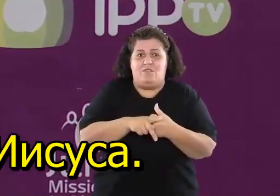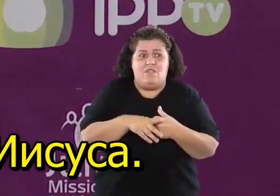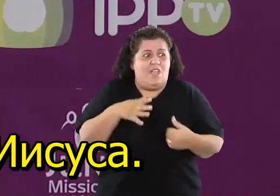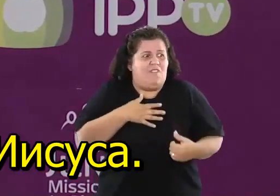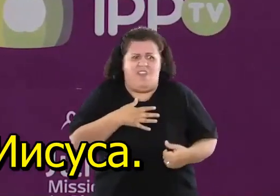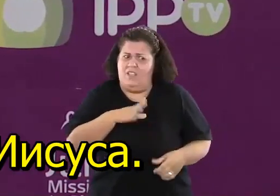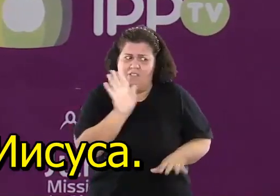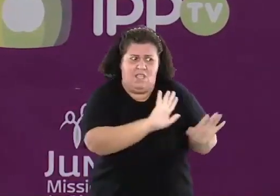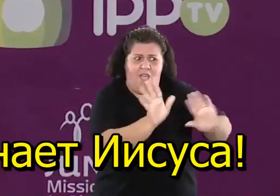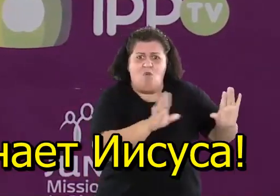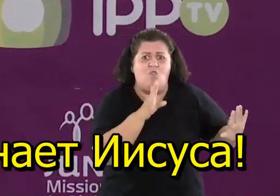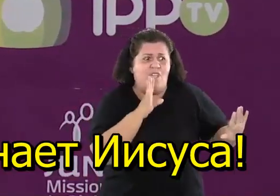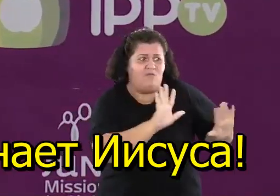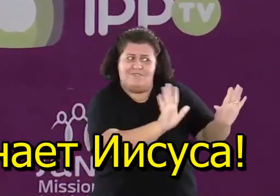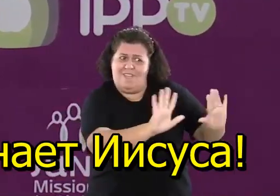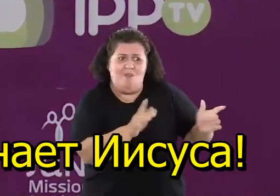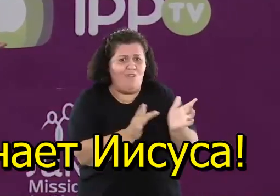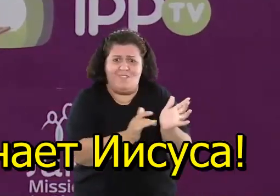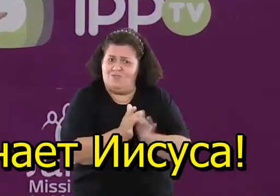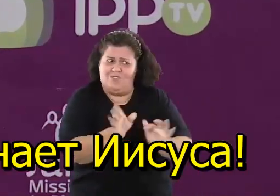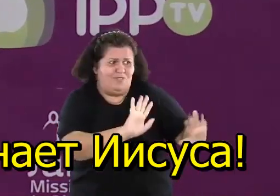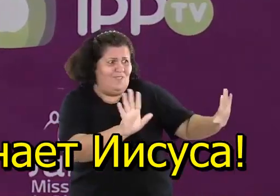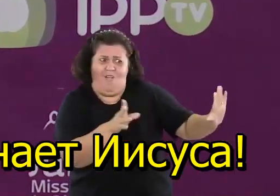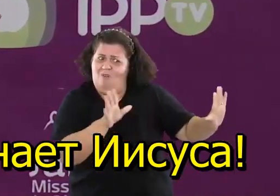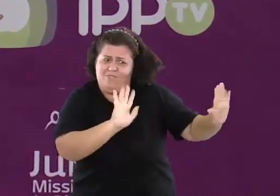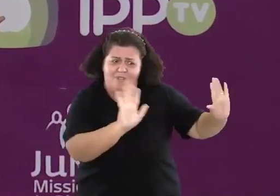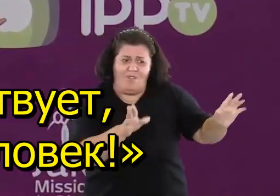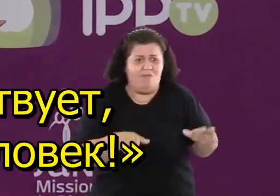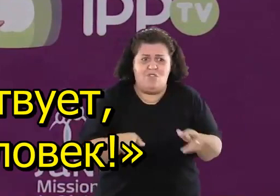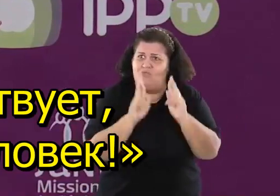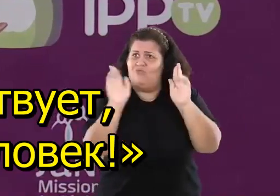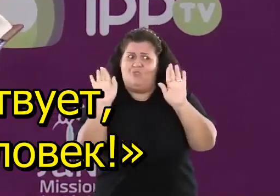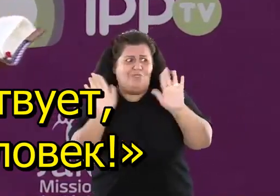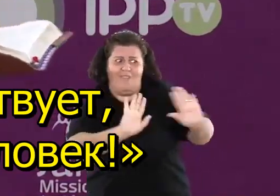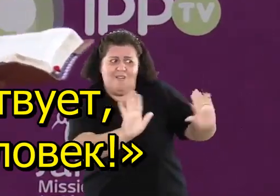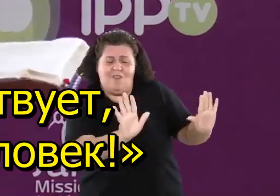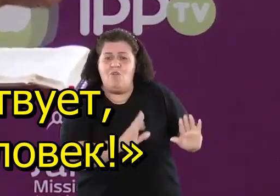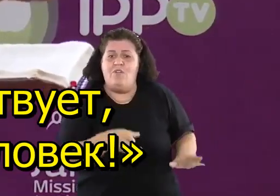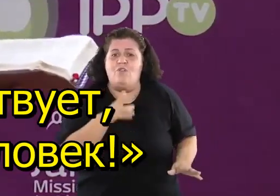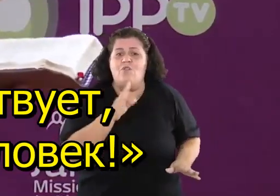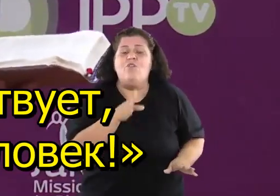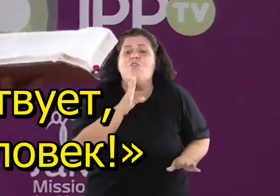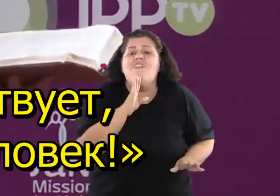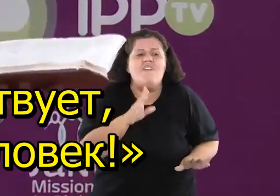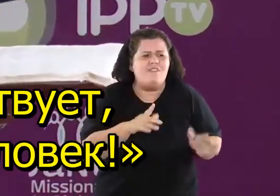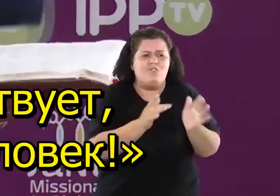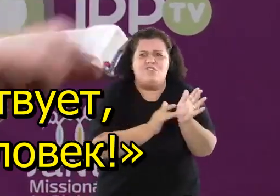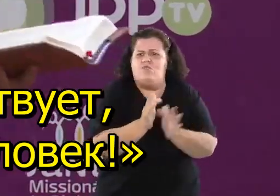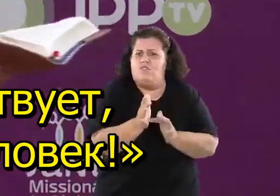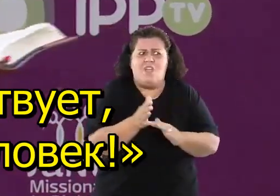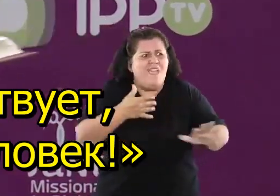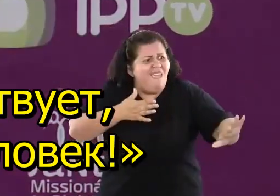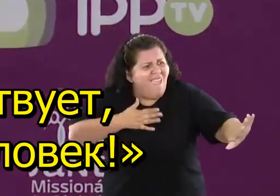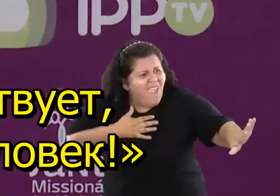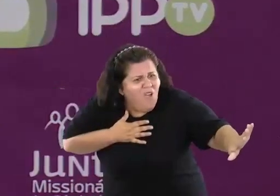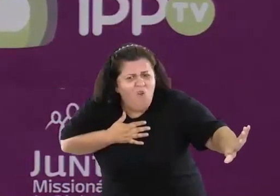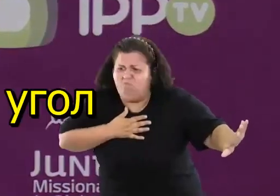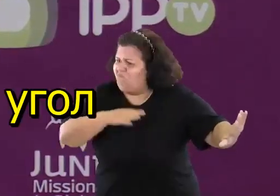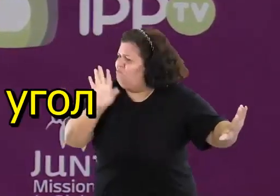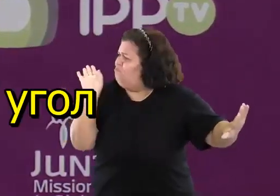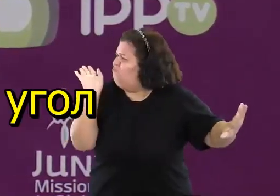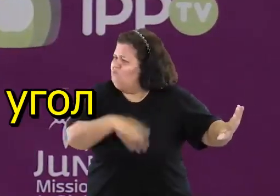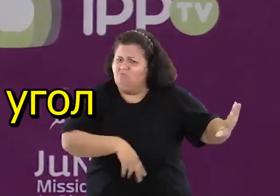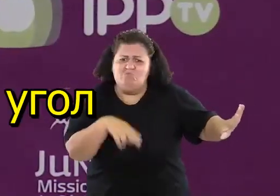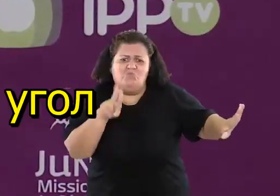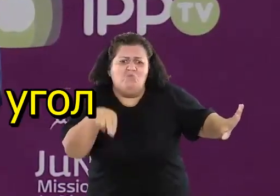que nega Jesus, é o Pedro que jura que não conhece Jesus, é o Pedro que blasfema dizendo, eu não sei quem é este homem.